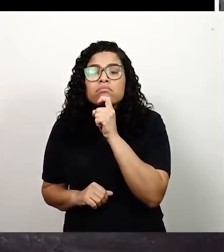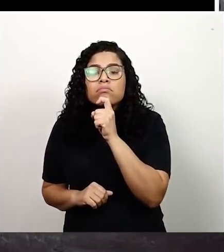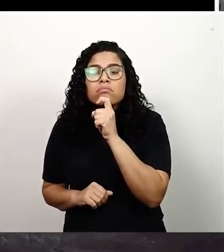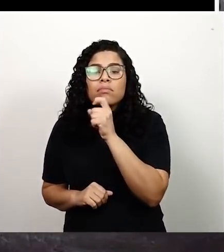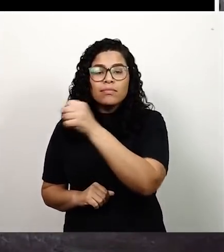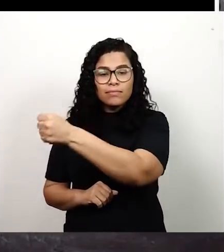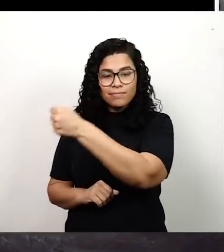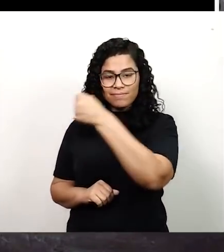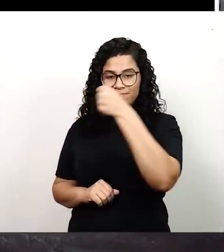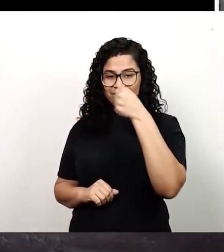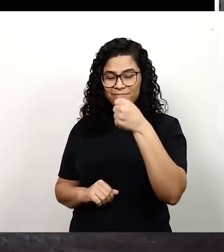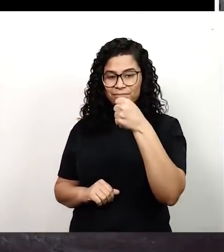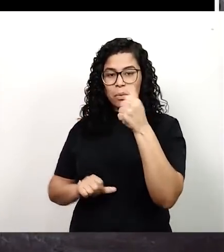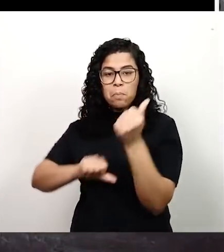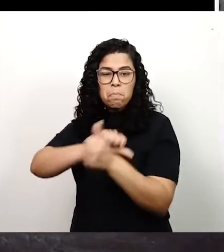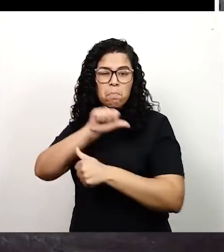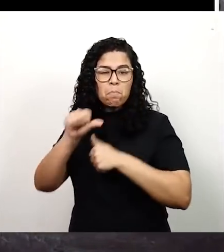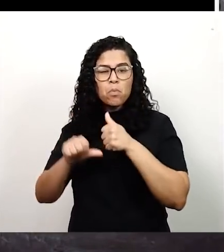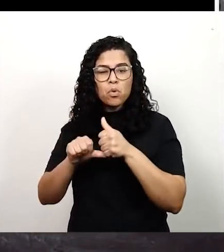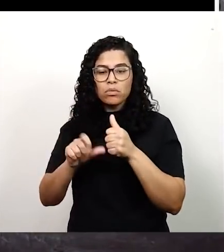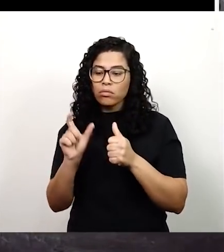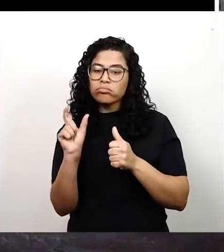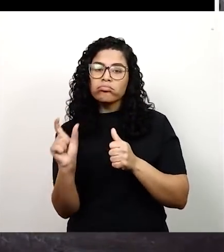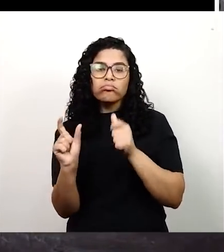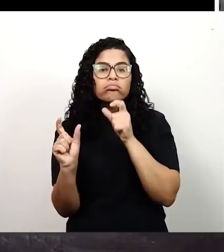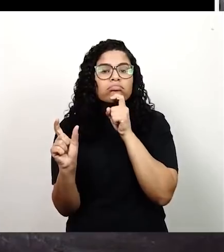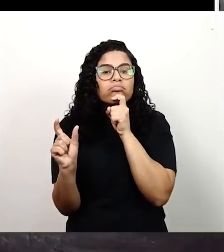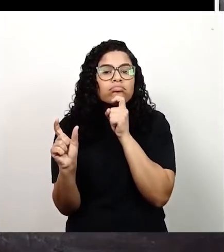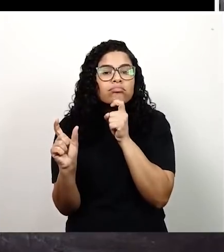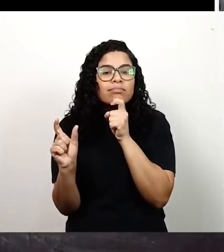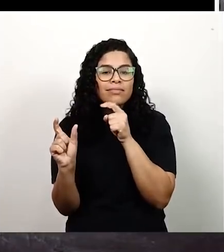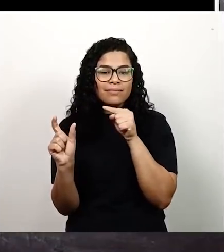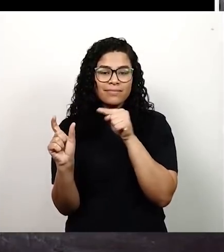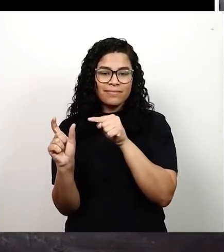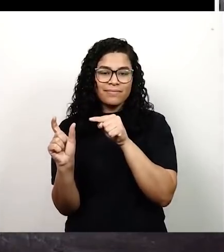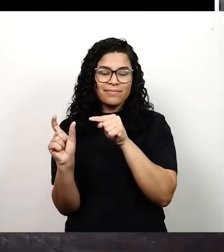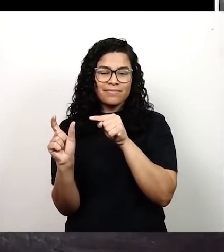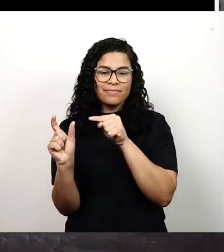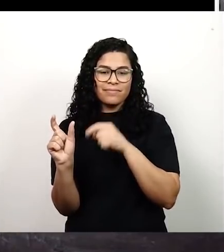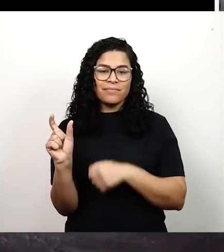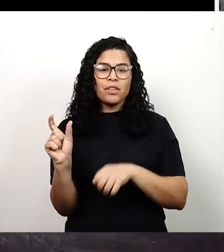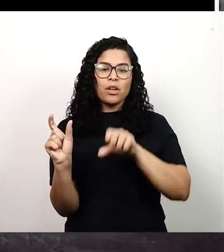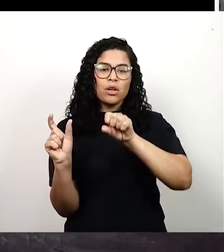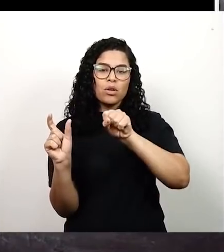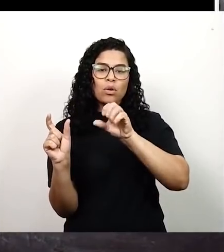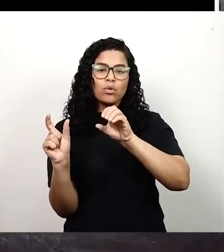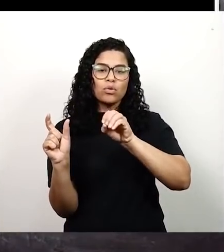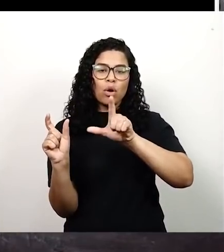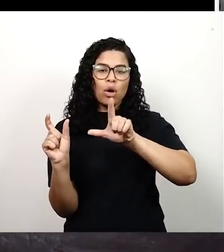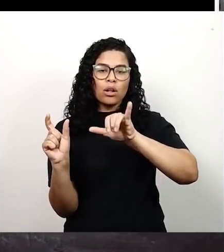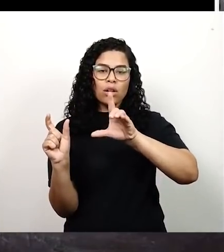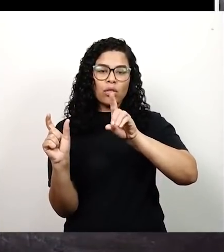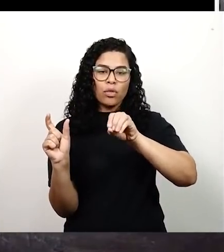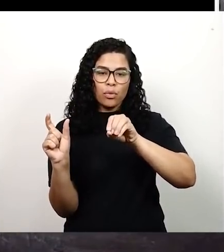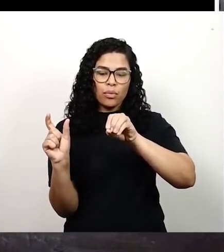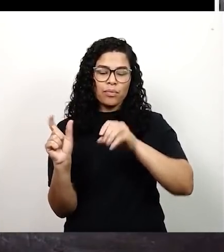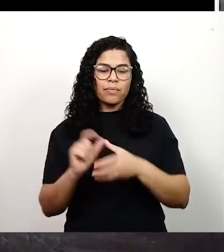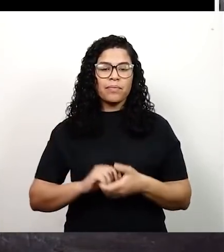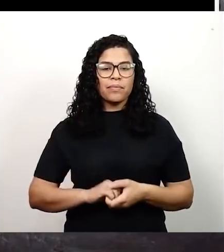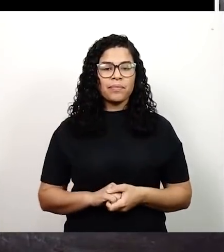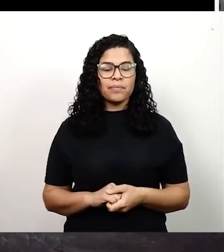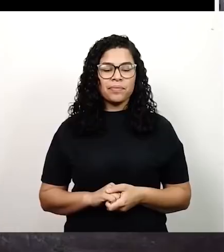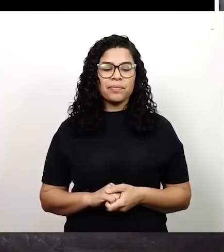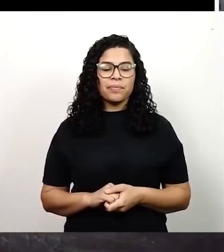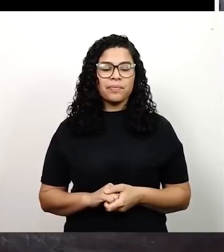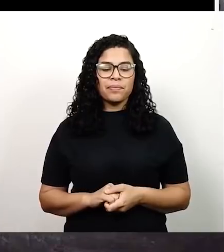congelador e que ela vai virar gelo, ela vai passar para um estado chamado sólido.